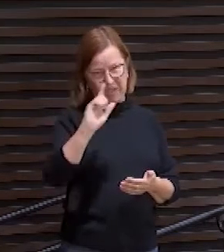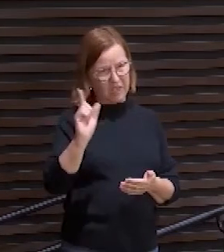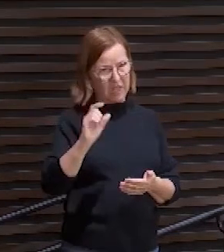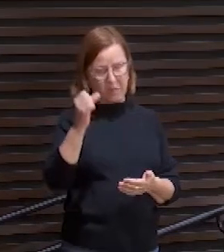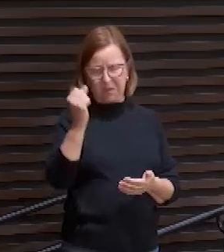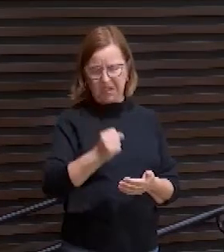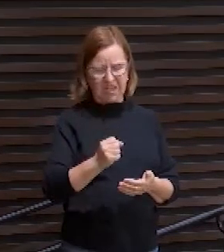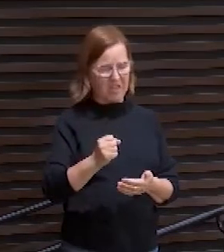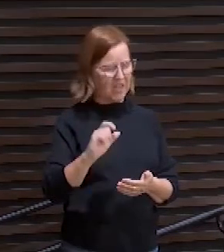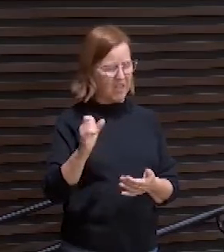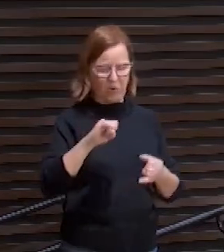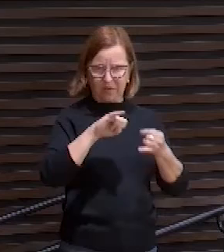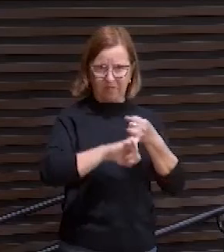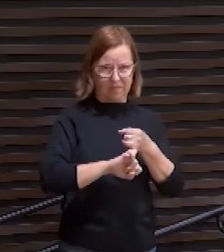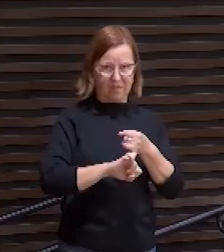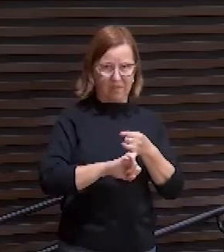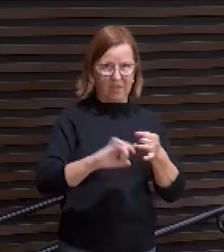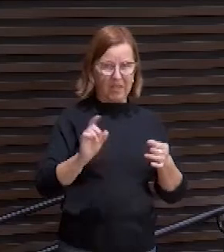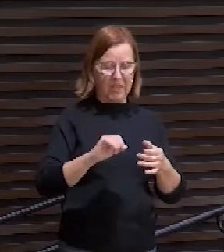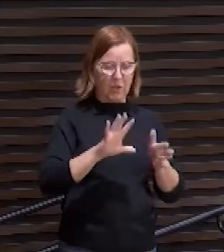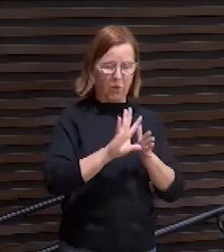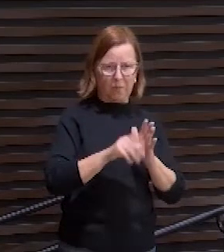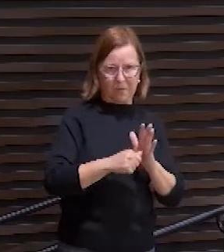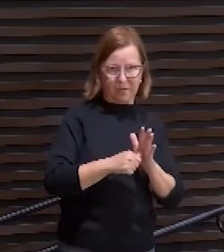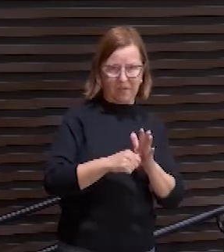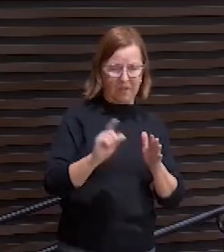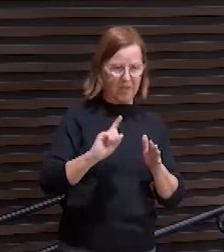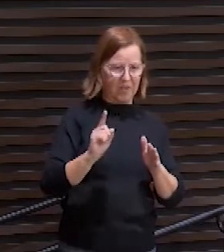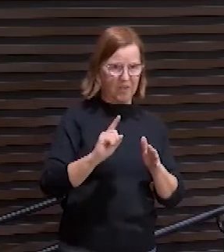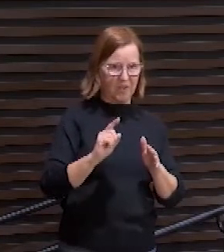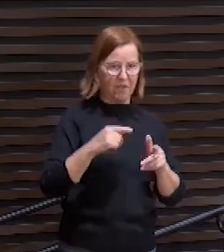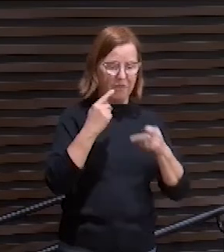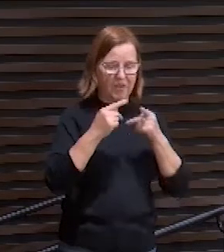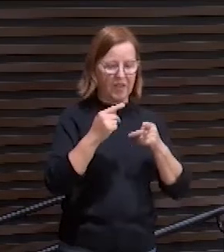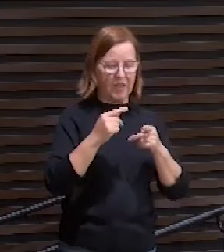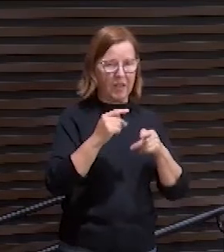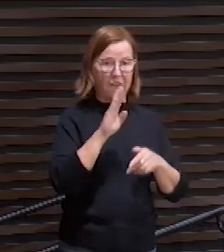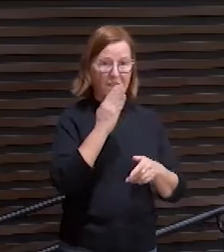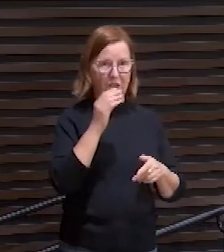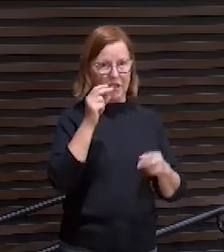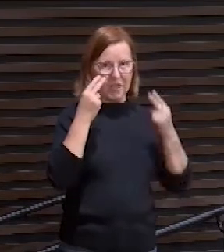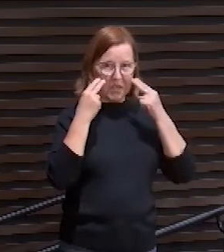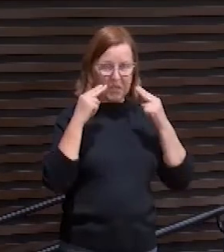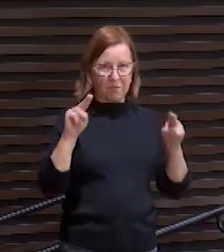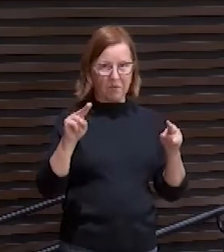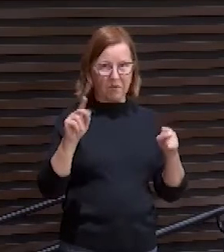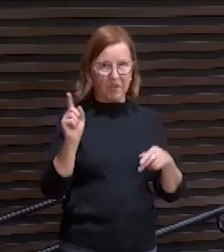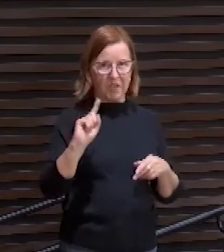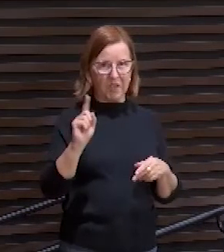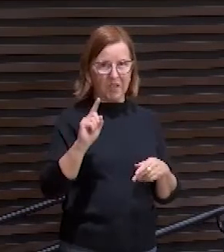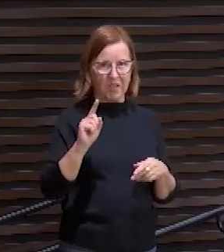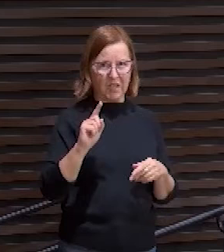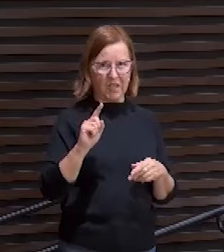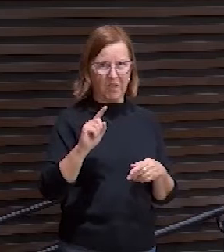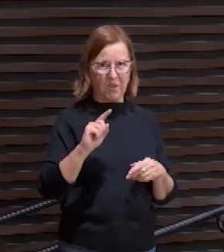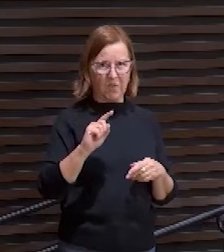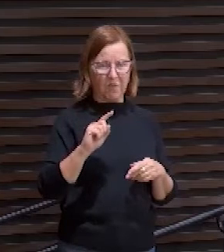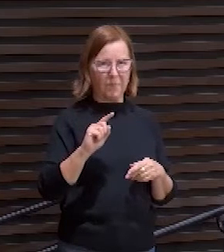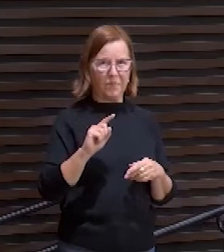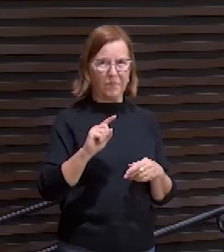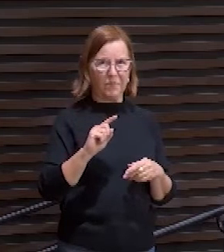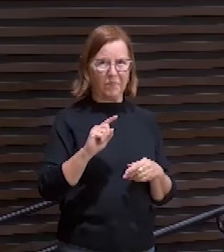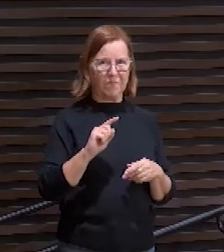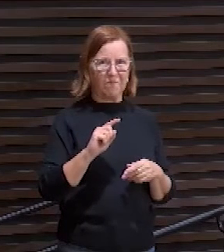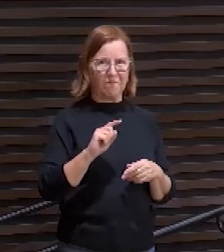não adulterarás, não furtarás, não dirás falso testemunho, não defraudarás ninguém,